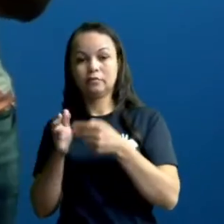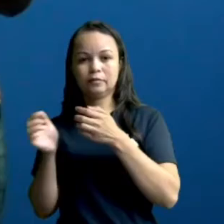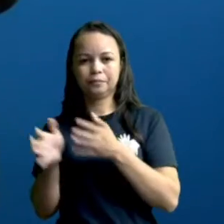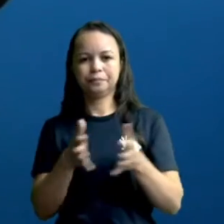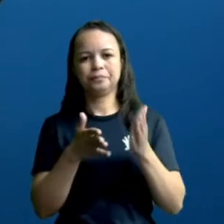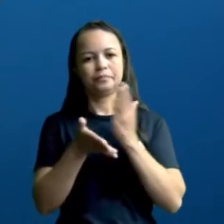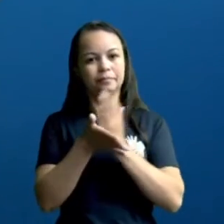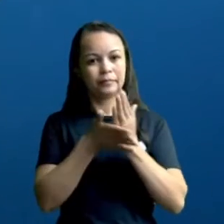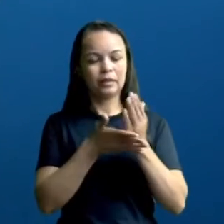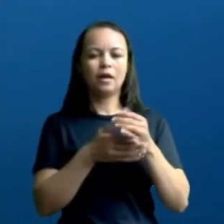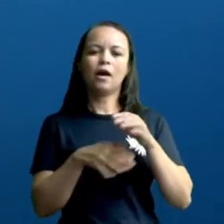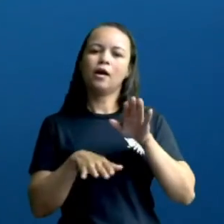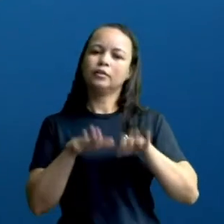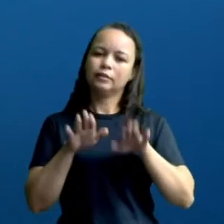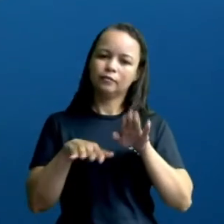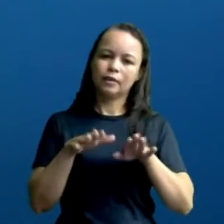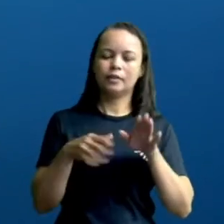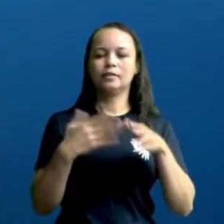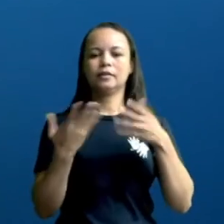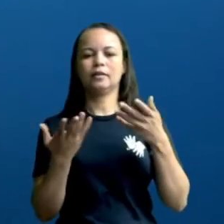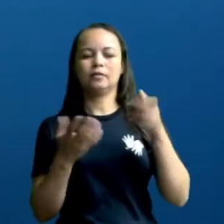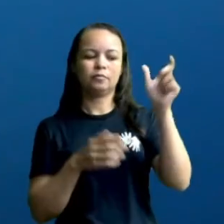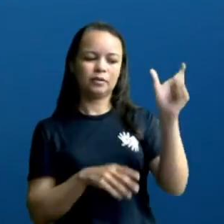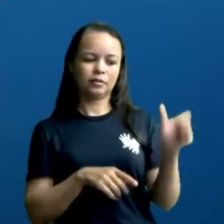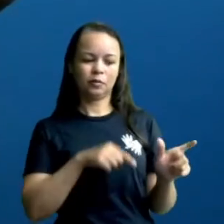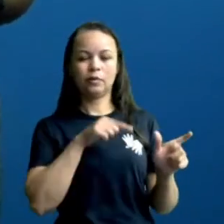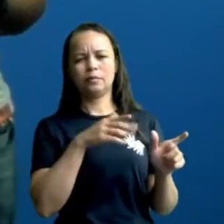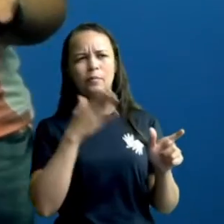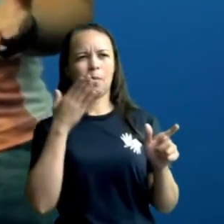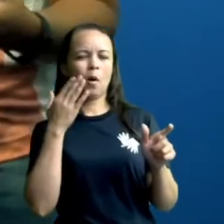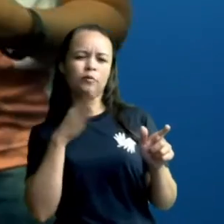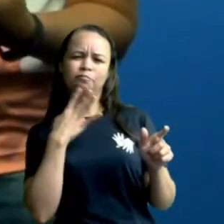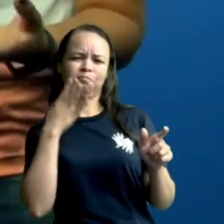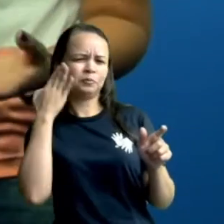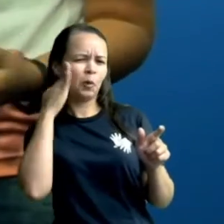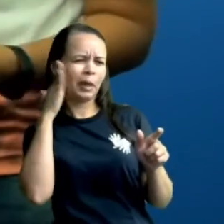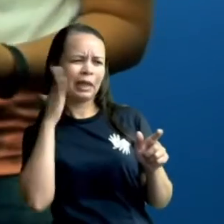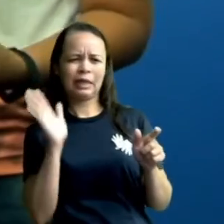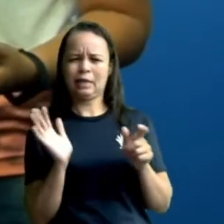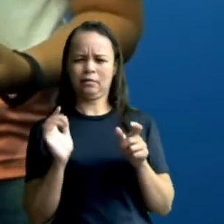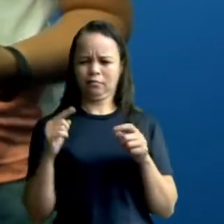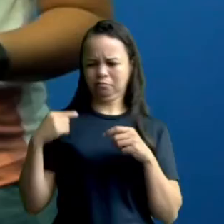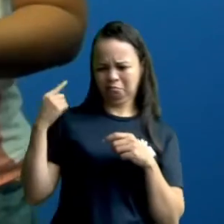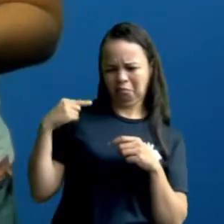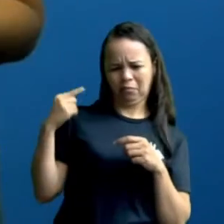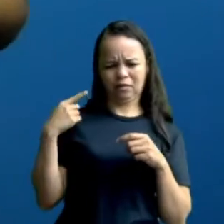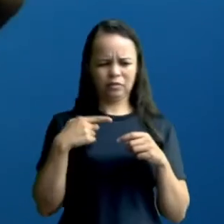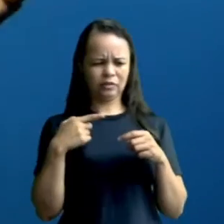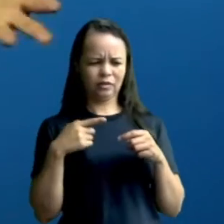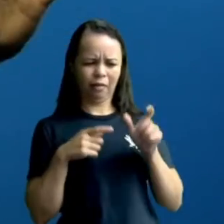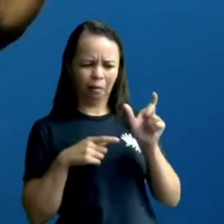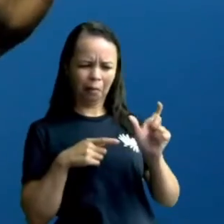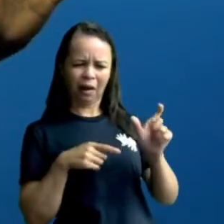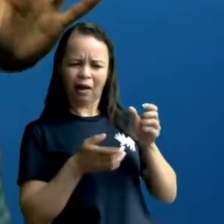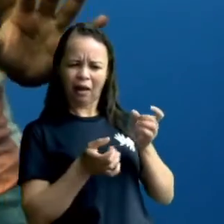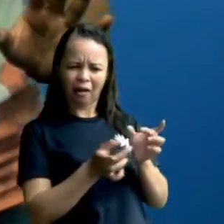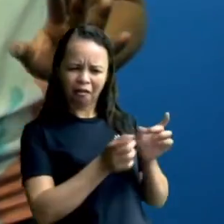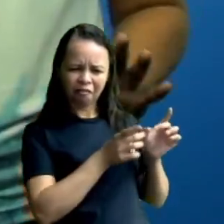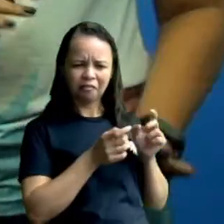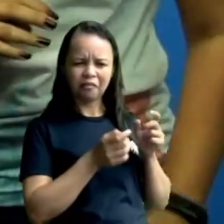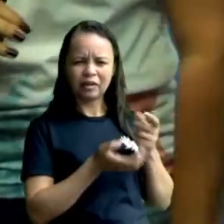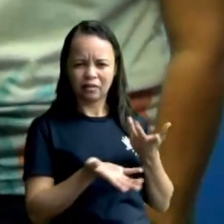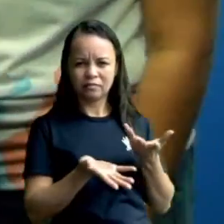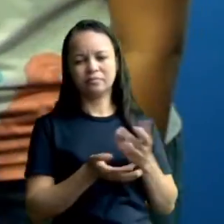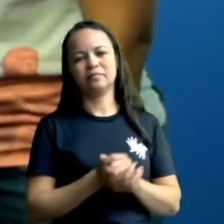sim, Às vezes a pessoa que está do lado da gente pode até não entender. Vai dizer, que doidice é essa? Está vendendo a palavra, mas aí já ajuda